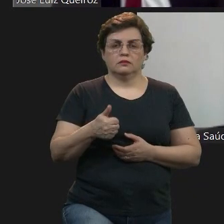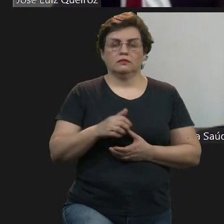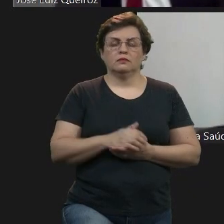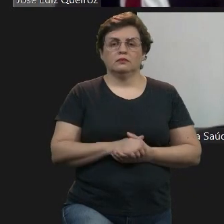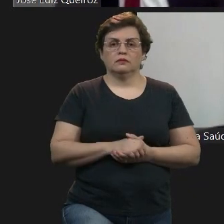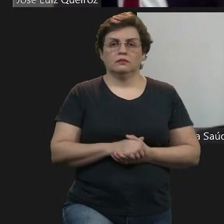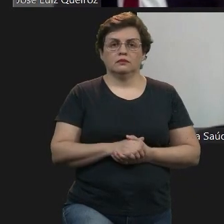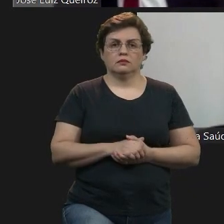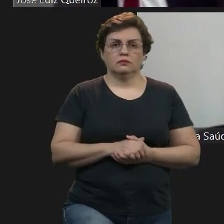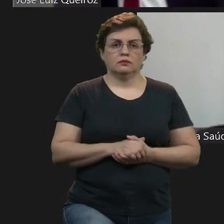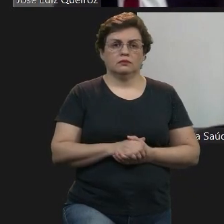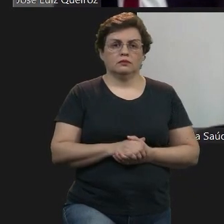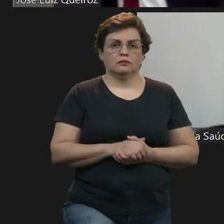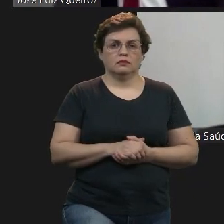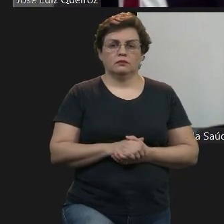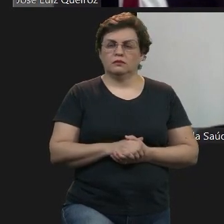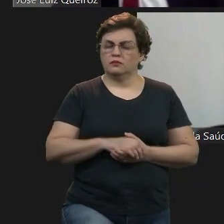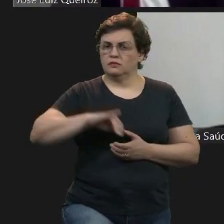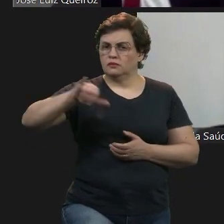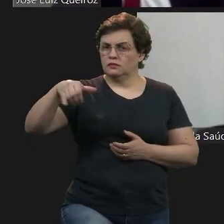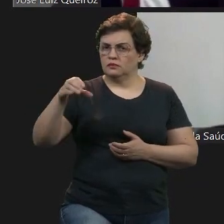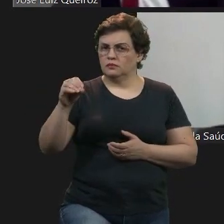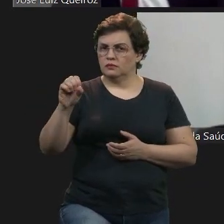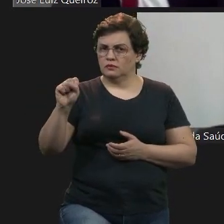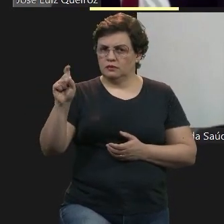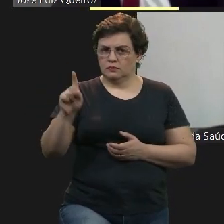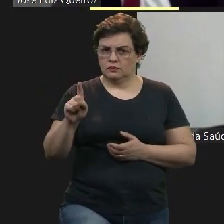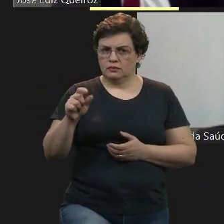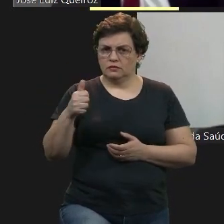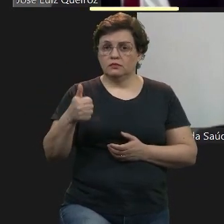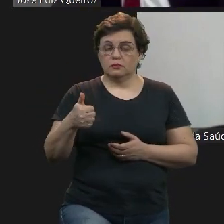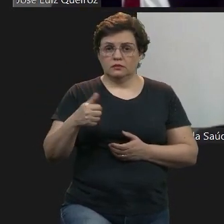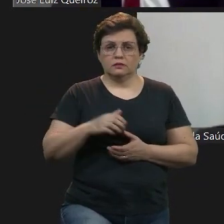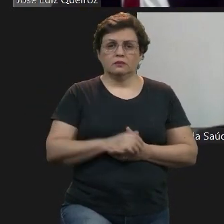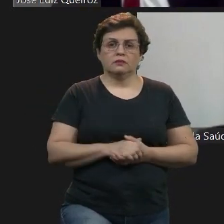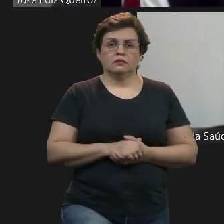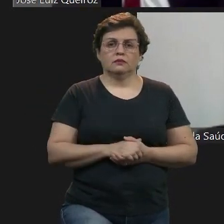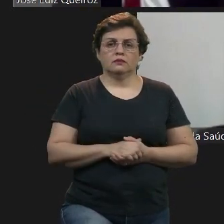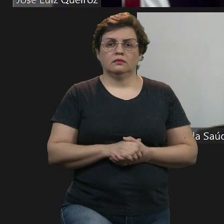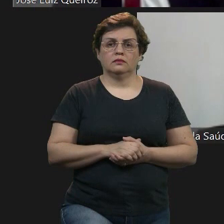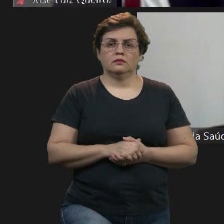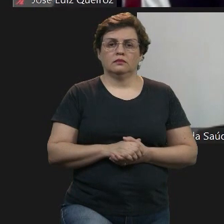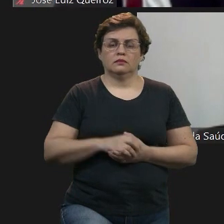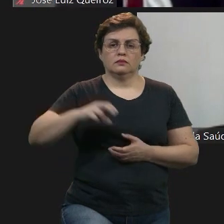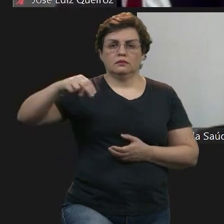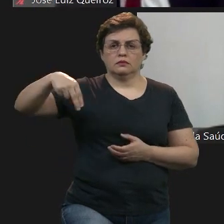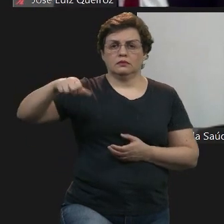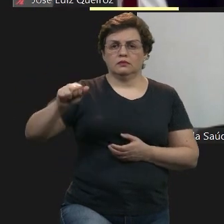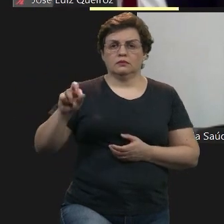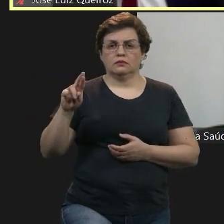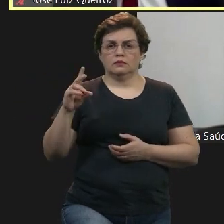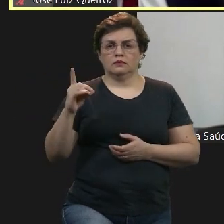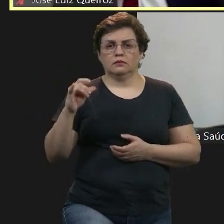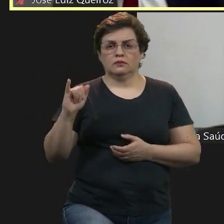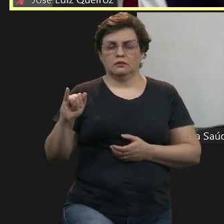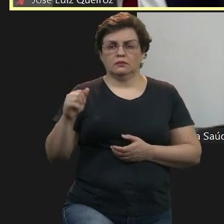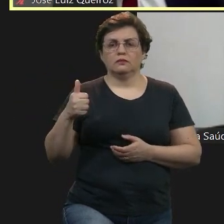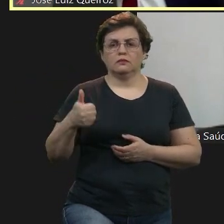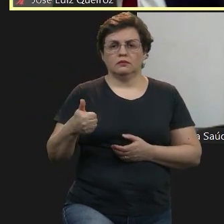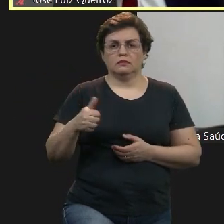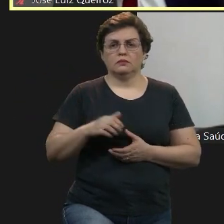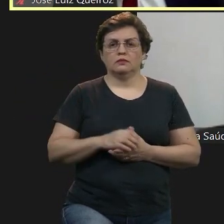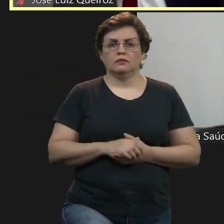presidente. Quero fazer um levantamento. José Luiz Queiroz? Sim. Vereador Luiz Eduardo Nardi?